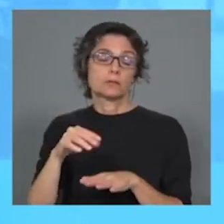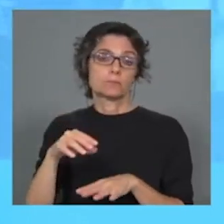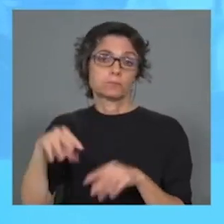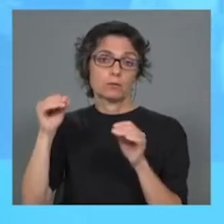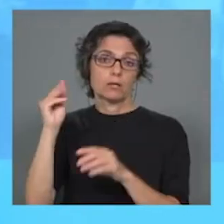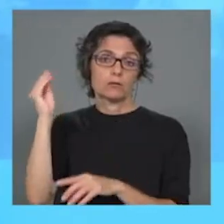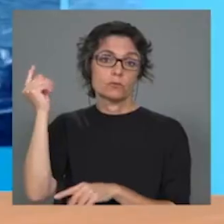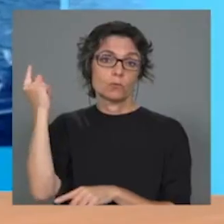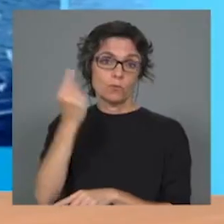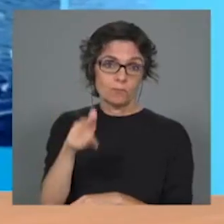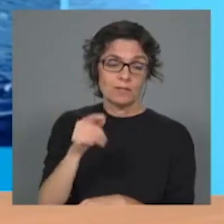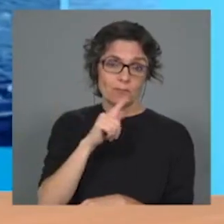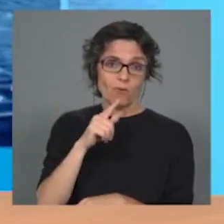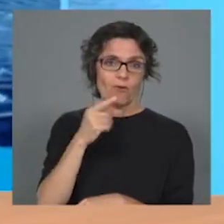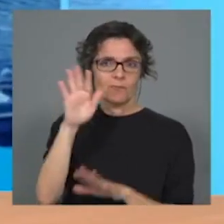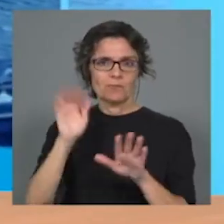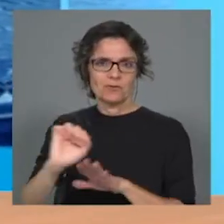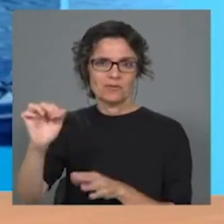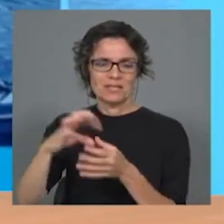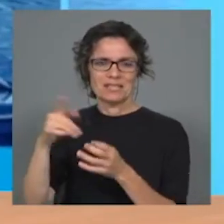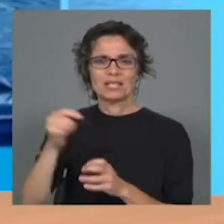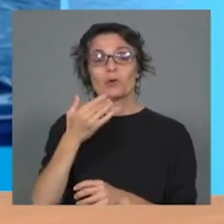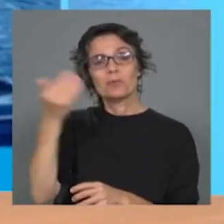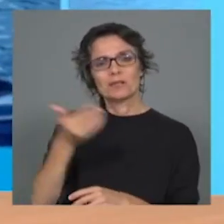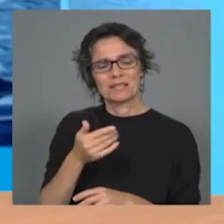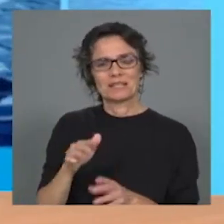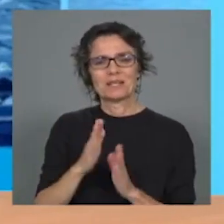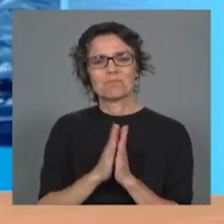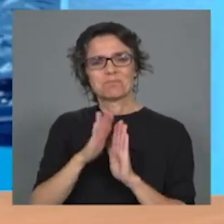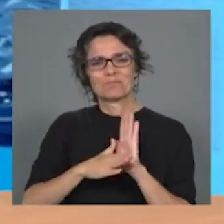Alfreda, muito obrigado por esta passagem aqui pelo programa Eclésia. De nada, é um prazer.